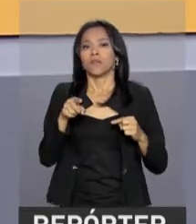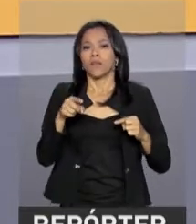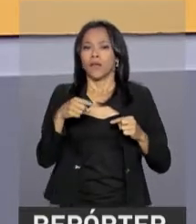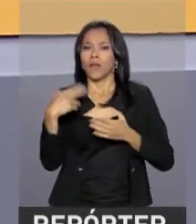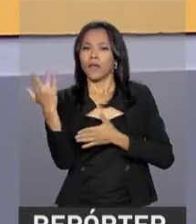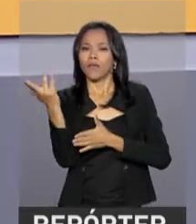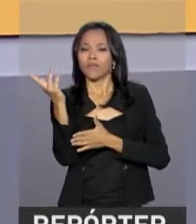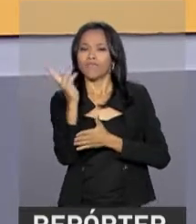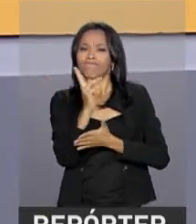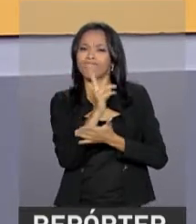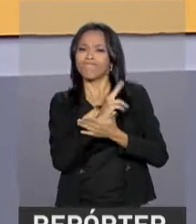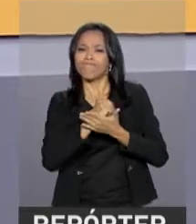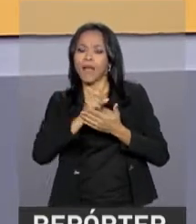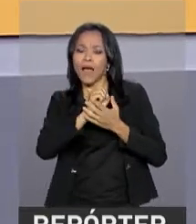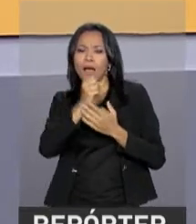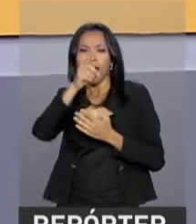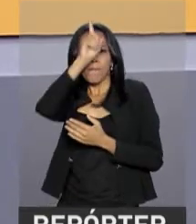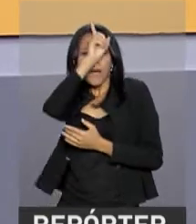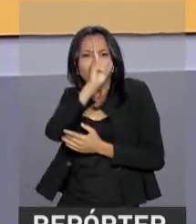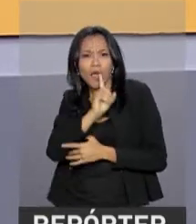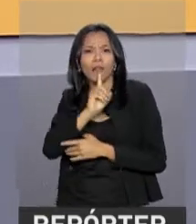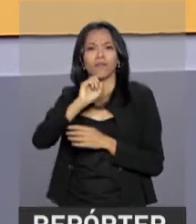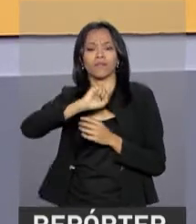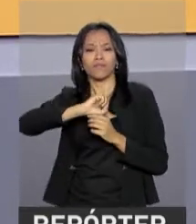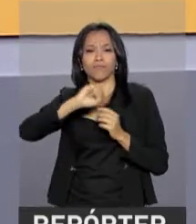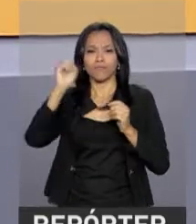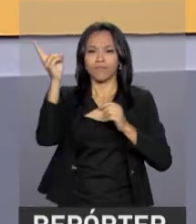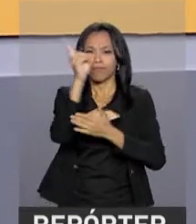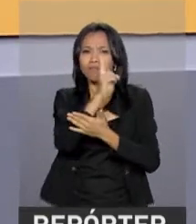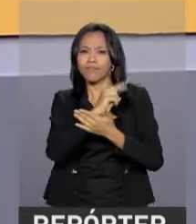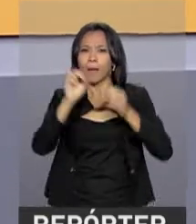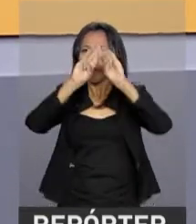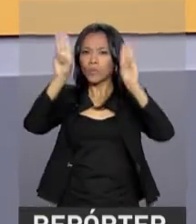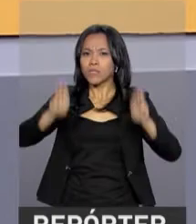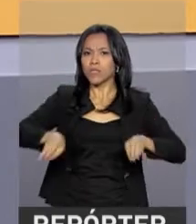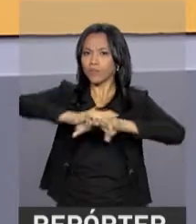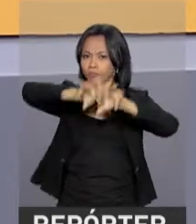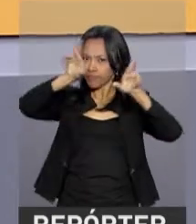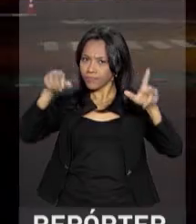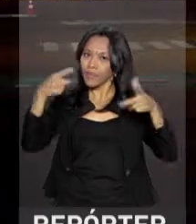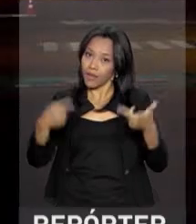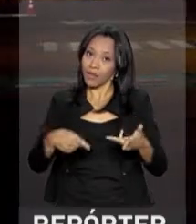cor amarela para chamar a atenção sobre mortes no trânsito. Esse é o Maio Amarelo.